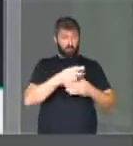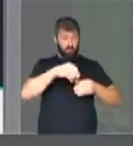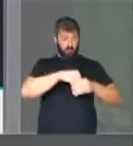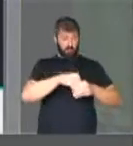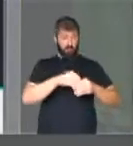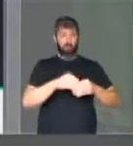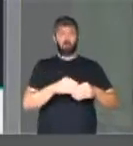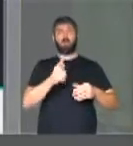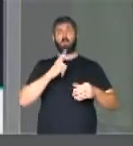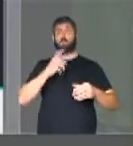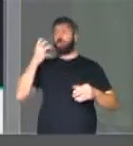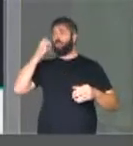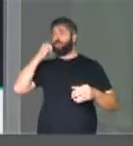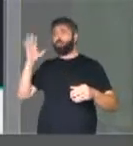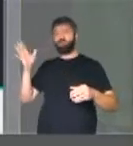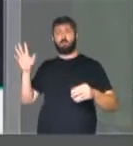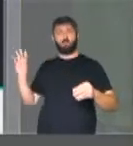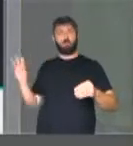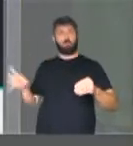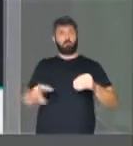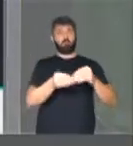instituição, se há superávit?